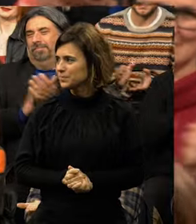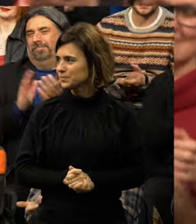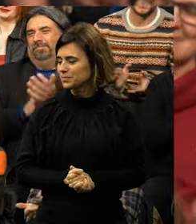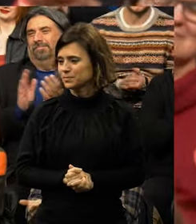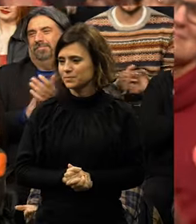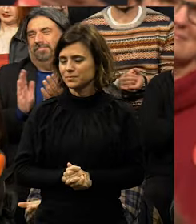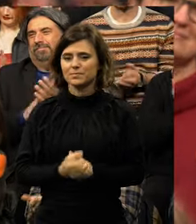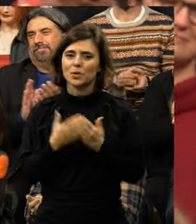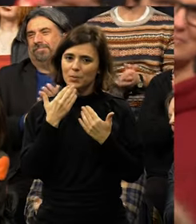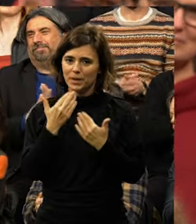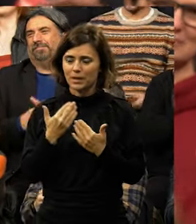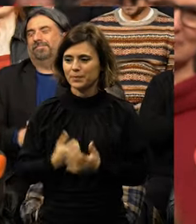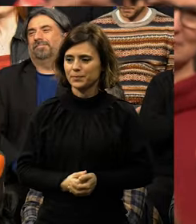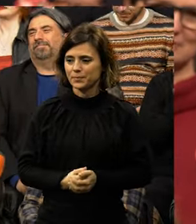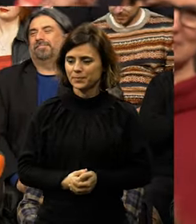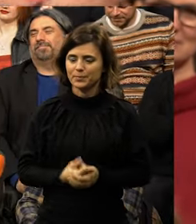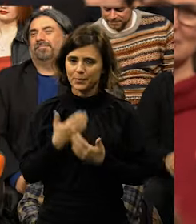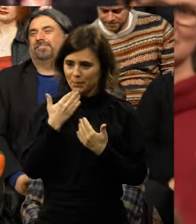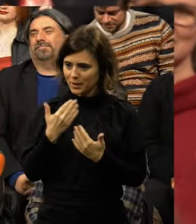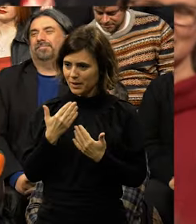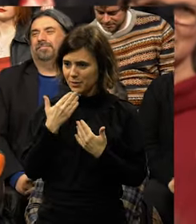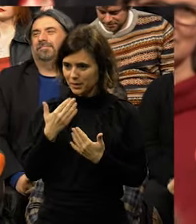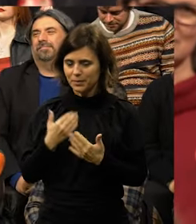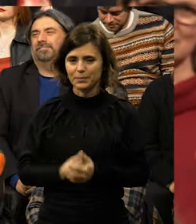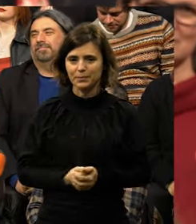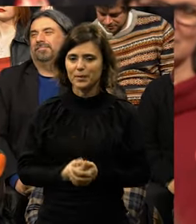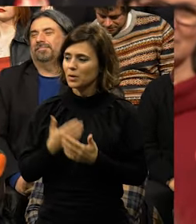lindo obrigada obrigada